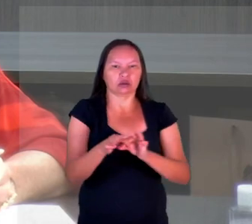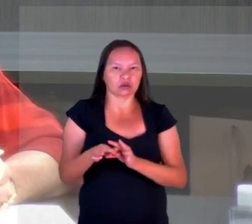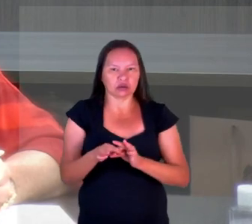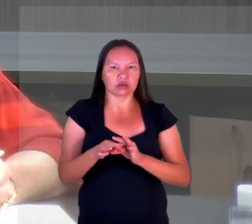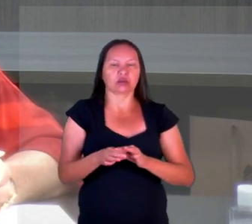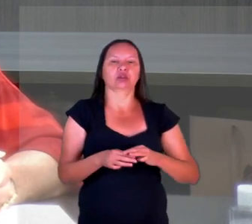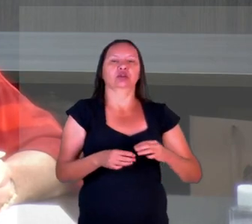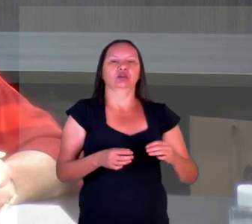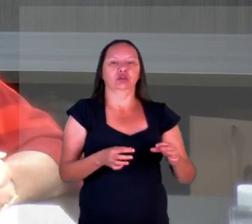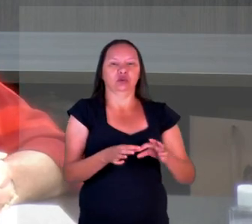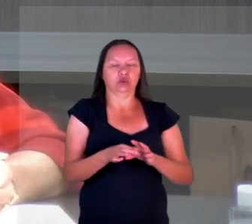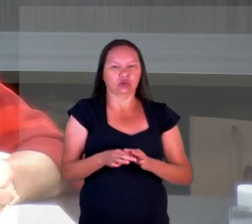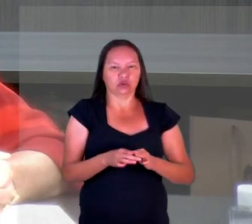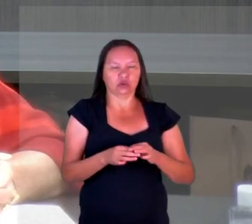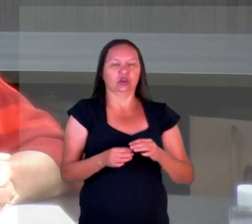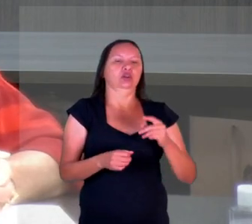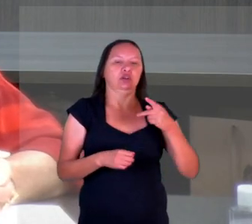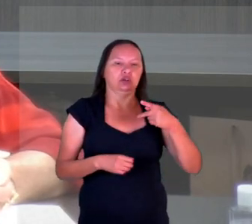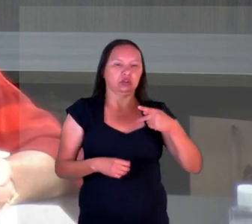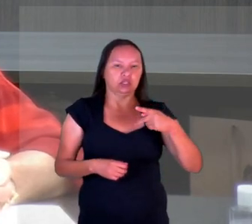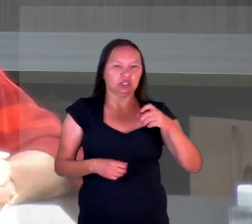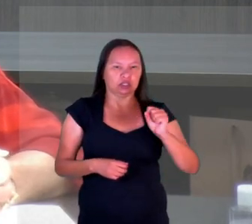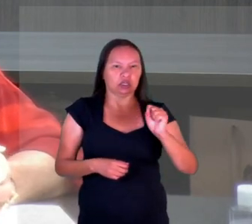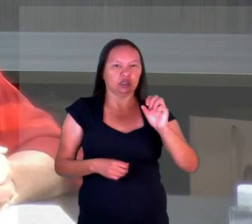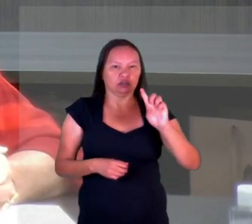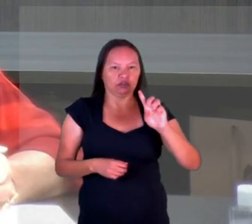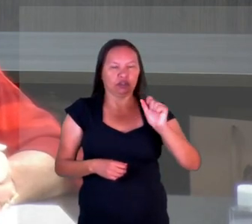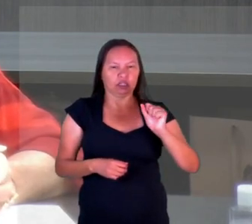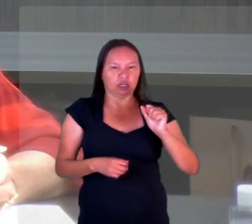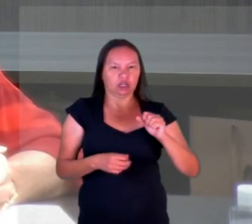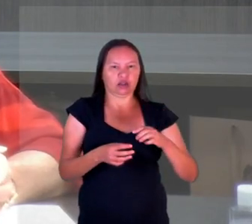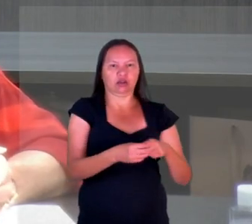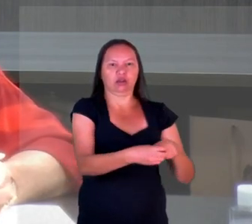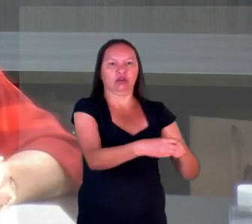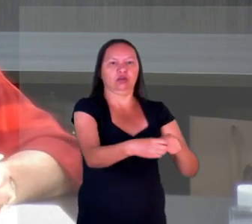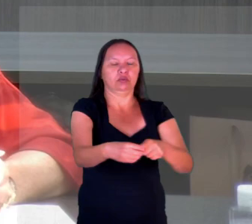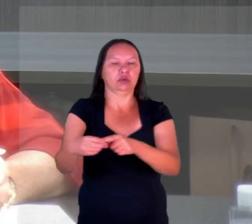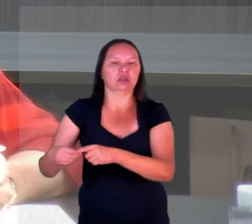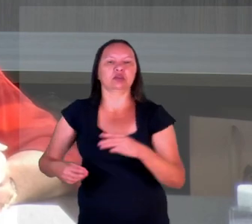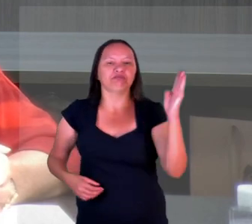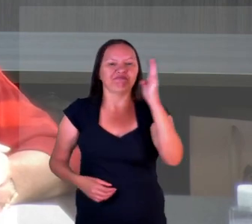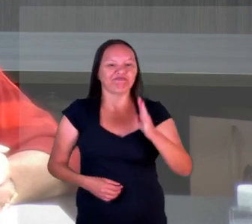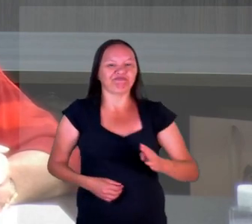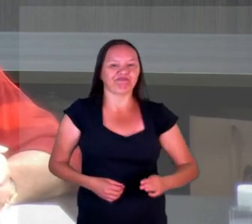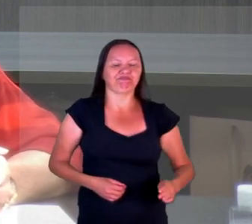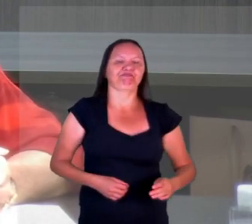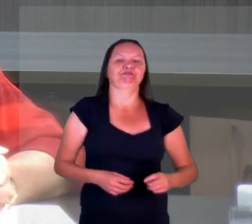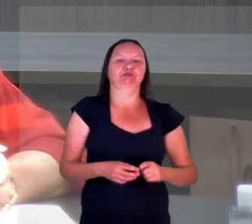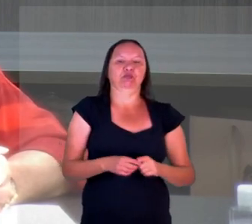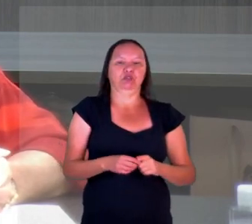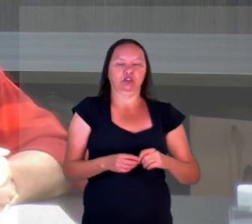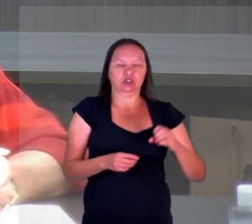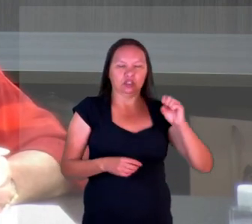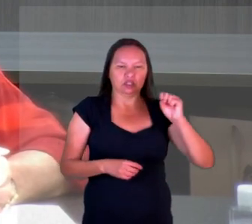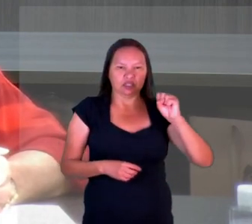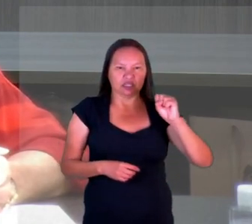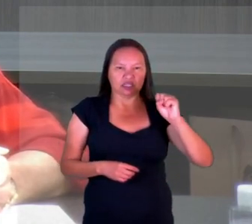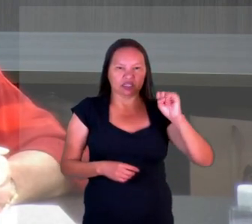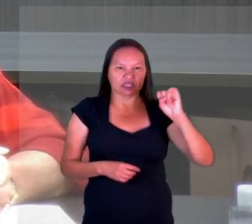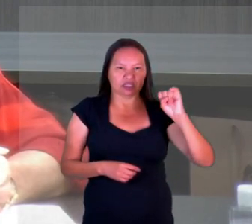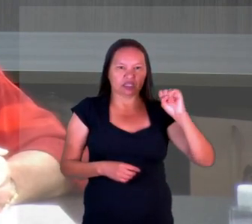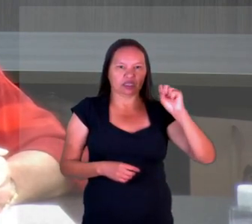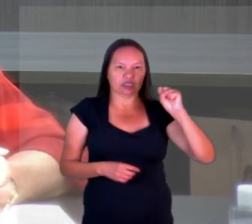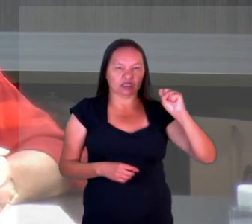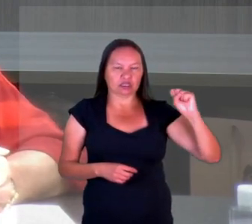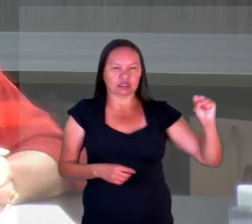estados o Distrito Federal e os municípios brasileiros adiram ao sisan que é o Sistema Nacional